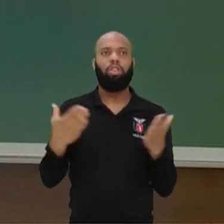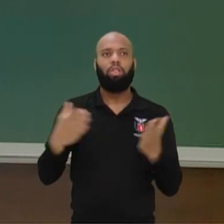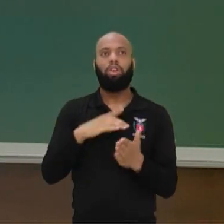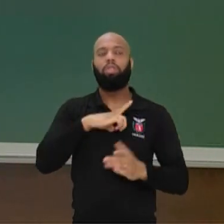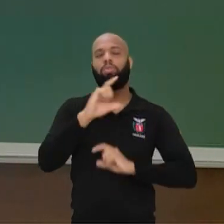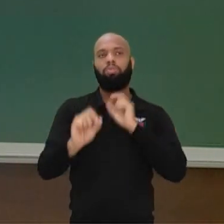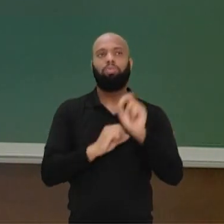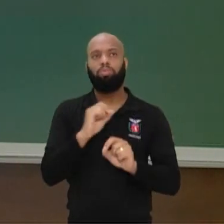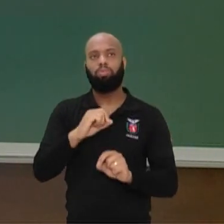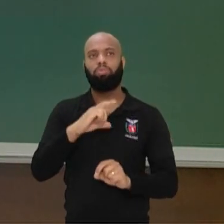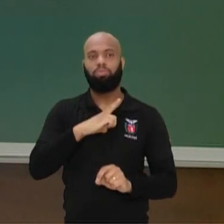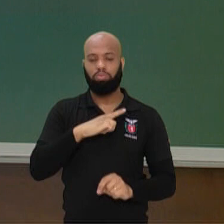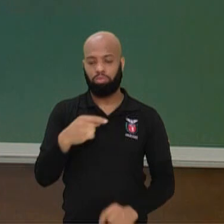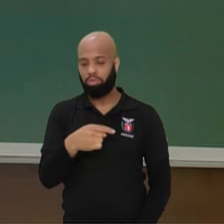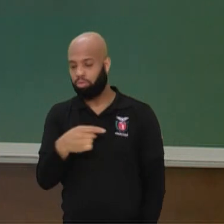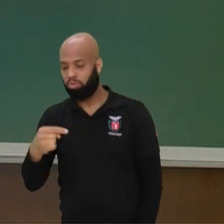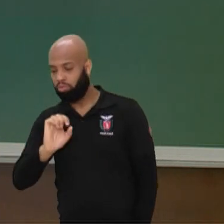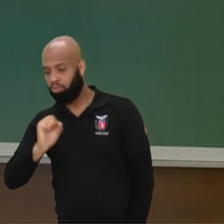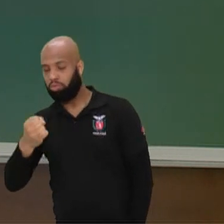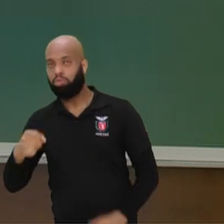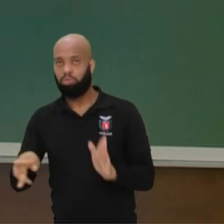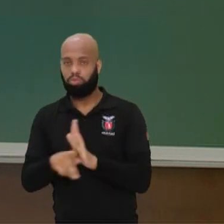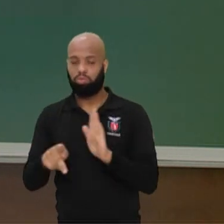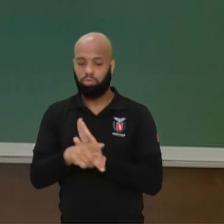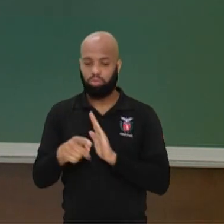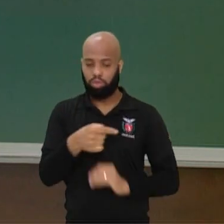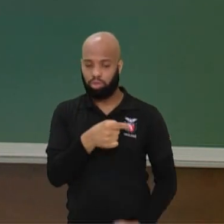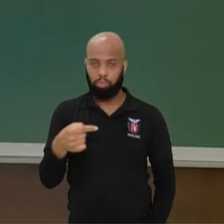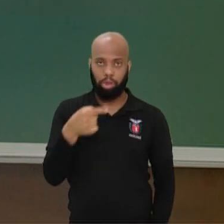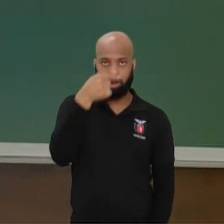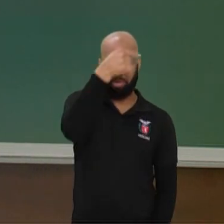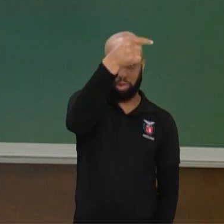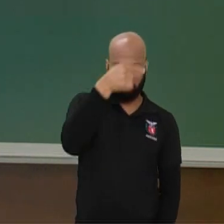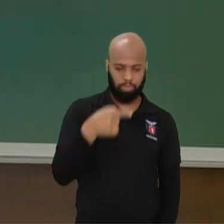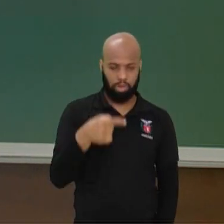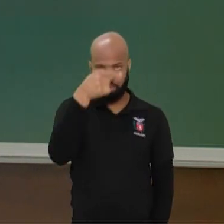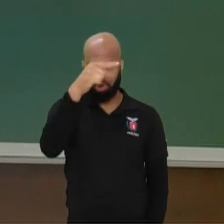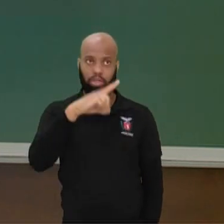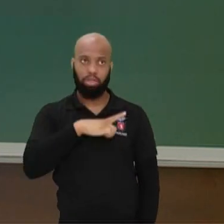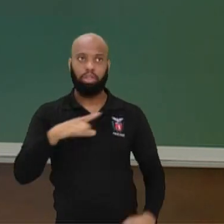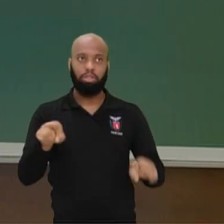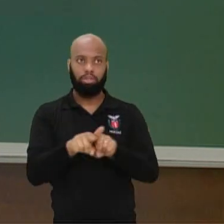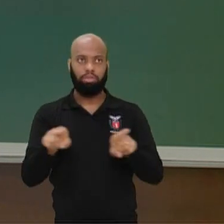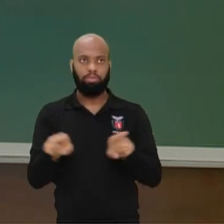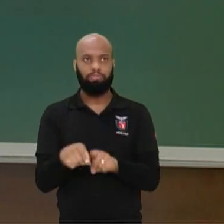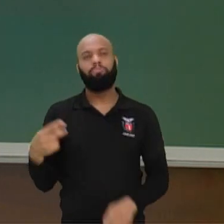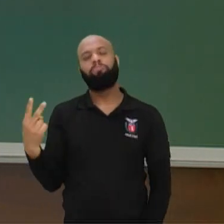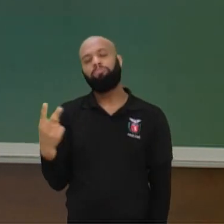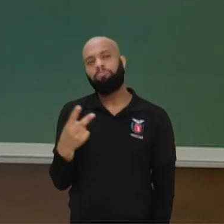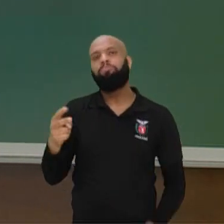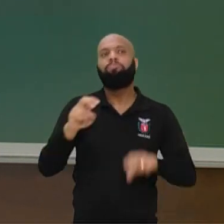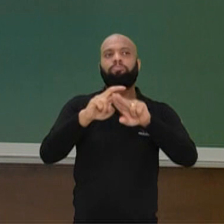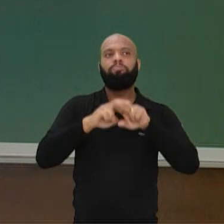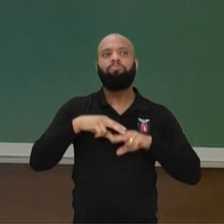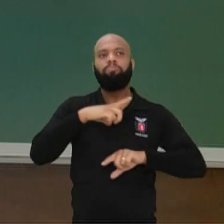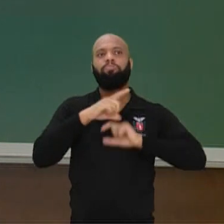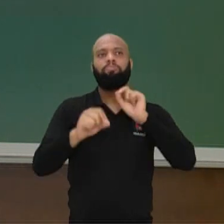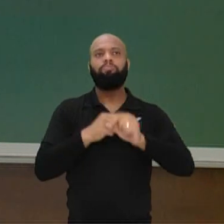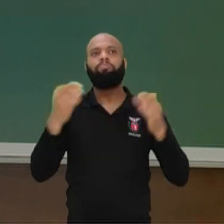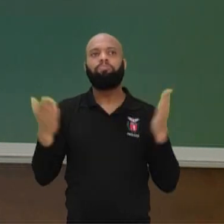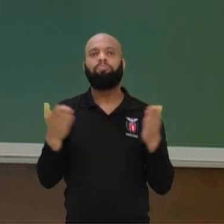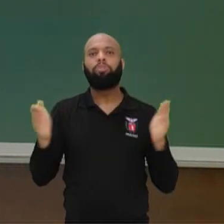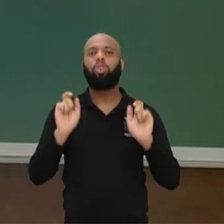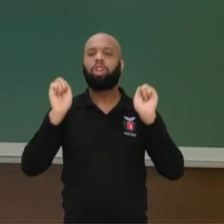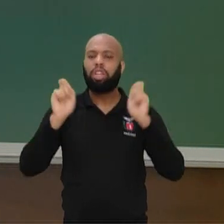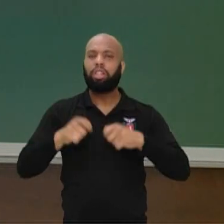se esquece que esse menos 8 é denominador tanto do menos 4 como do mais ou menos 8i. Então, nós devemos